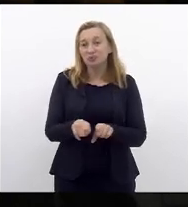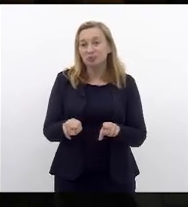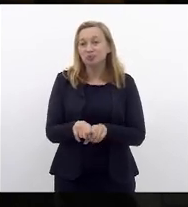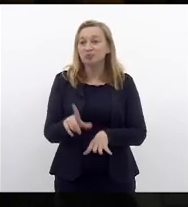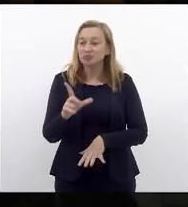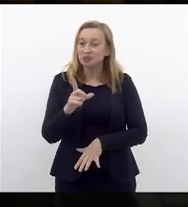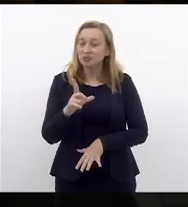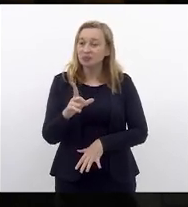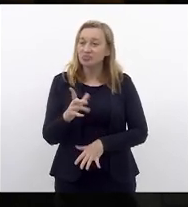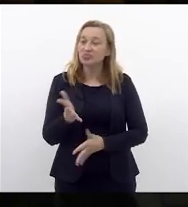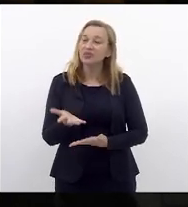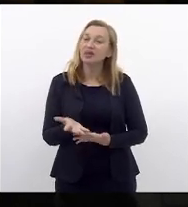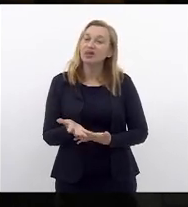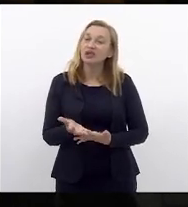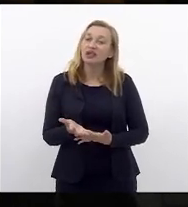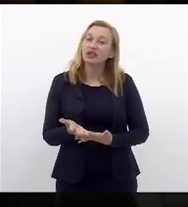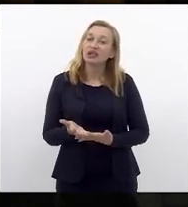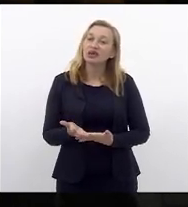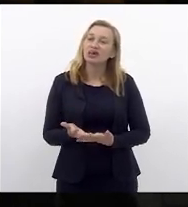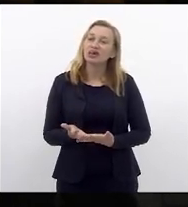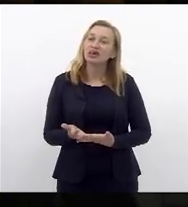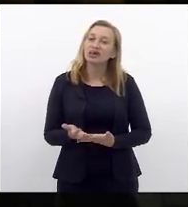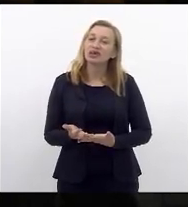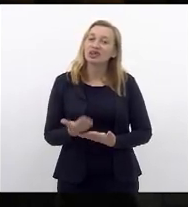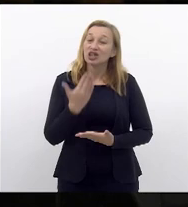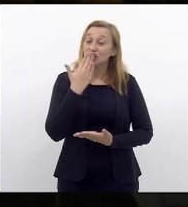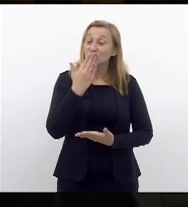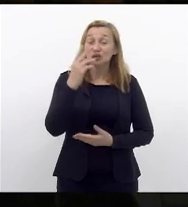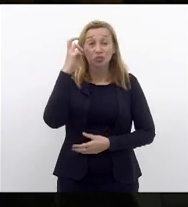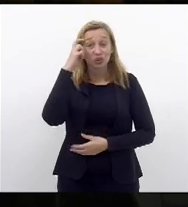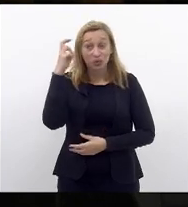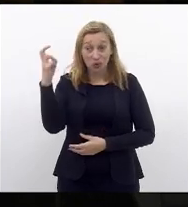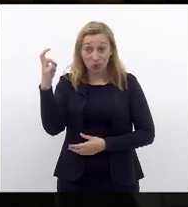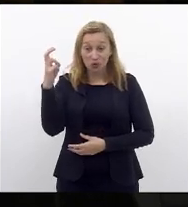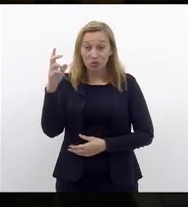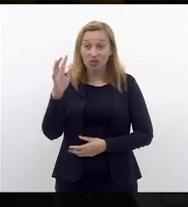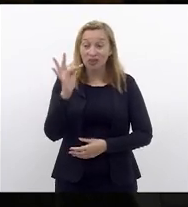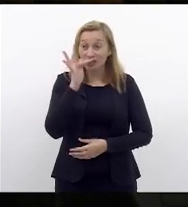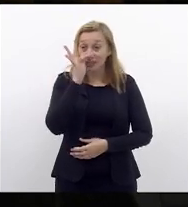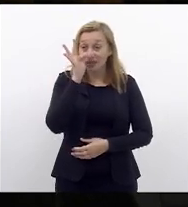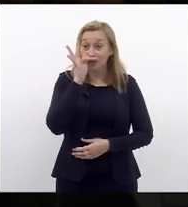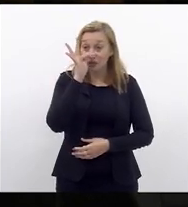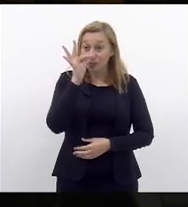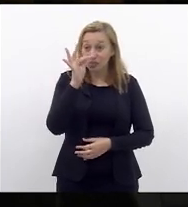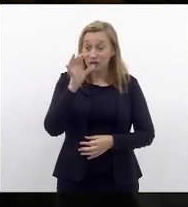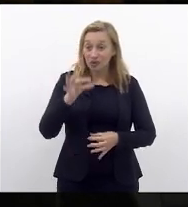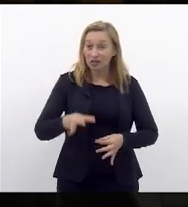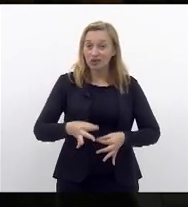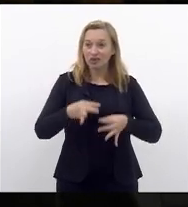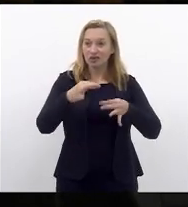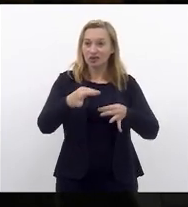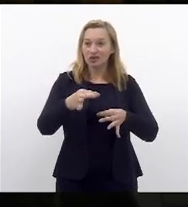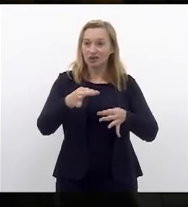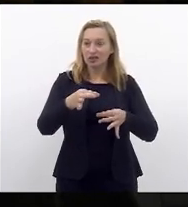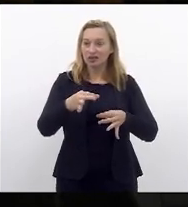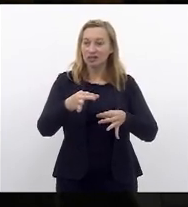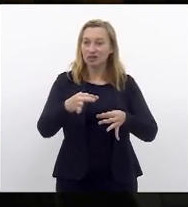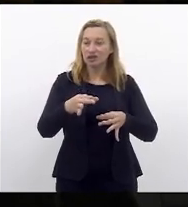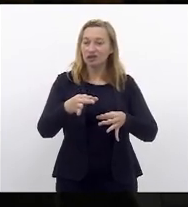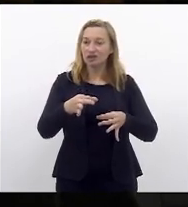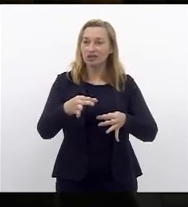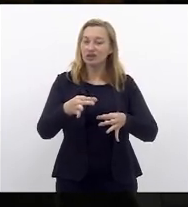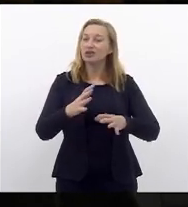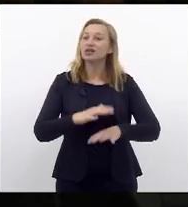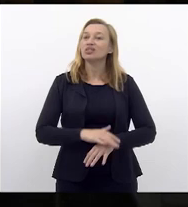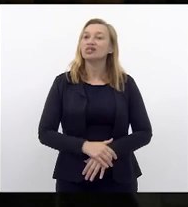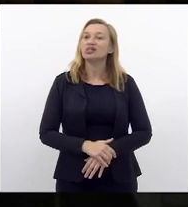a adotar esse tipo de cultura da flor estar presente, uma